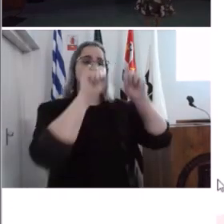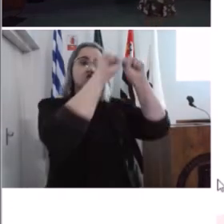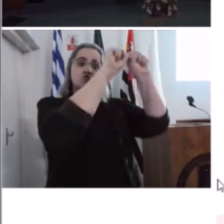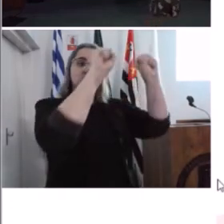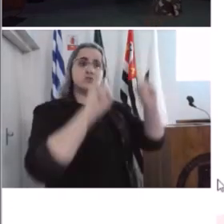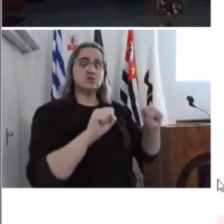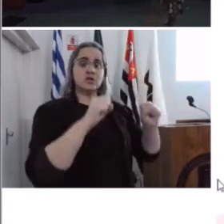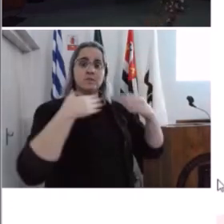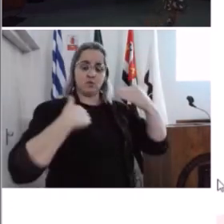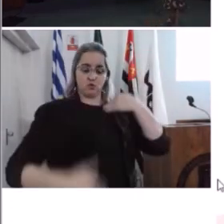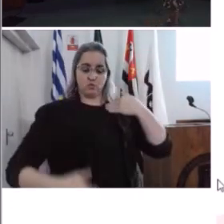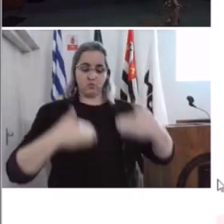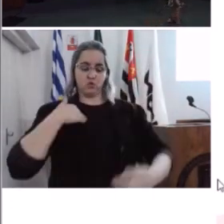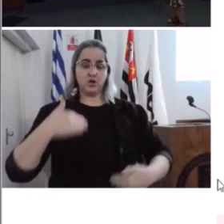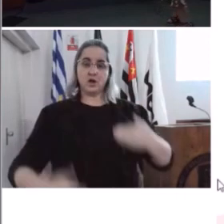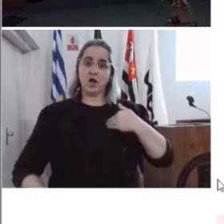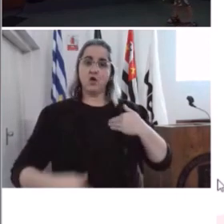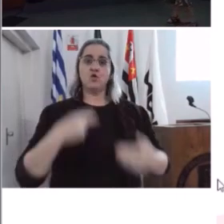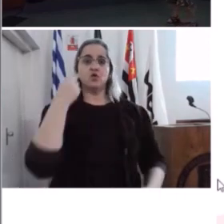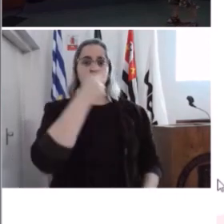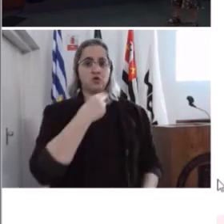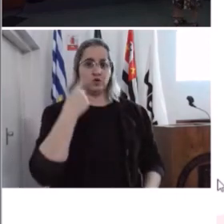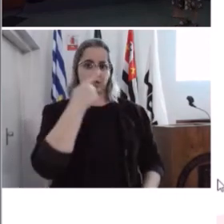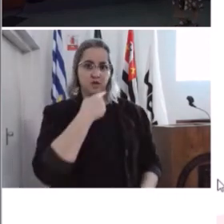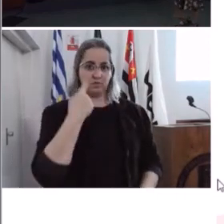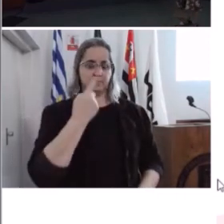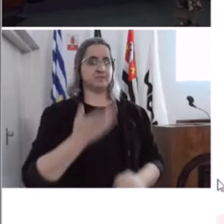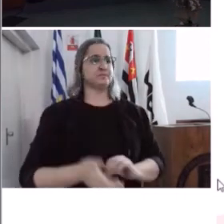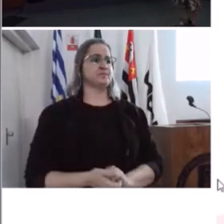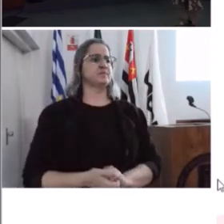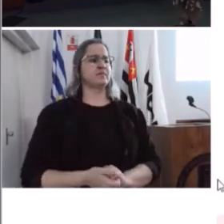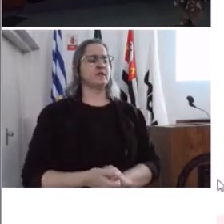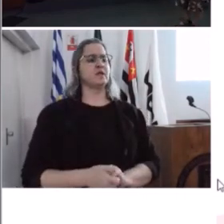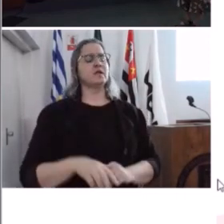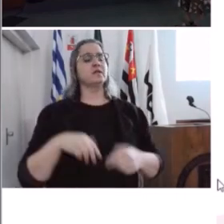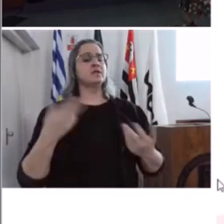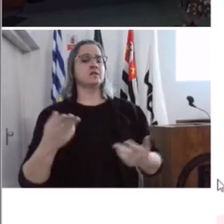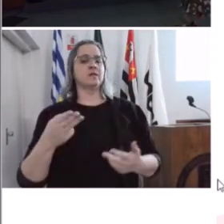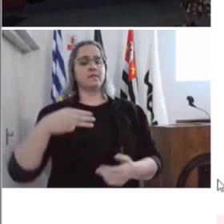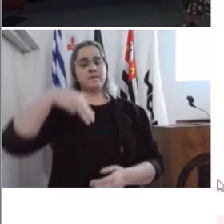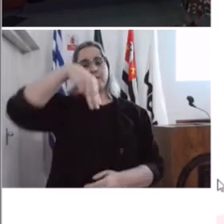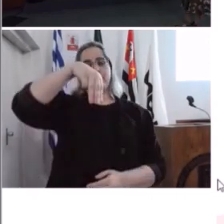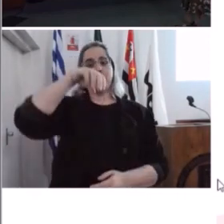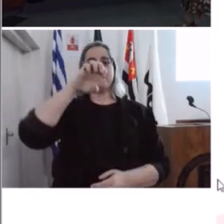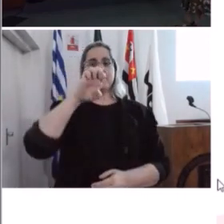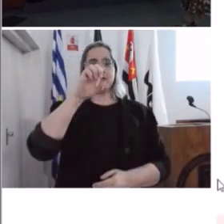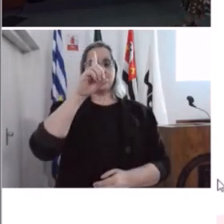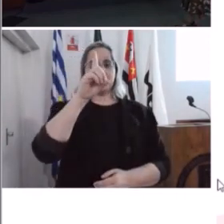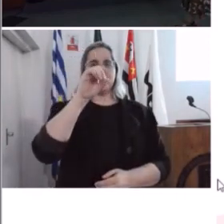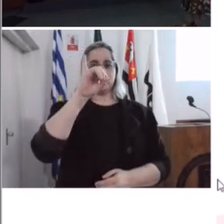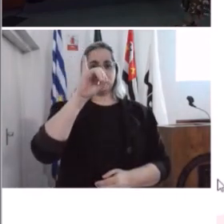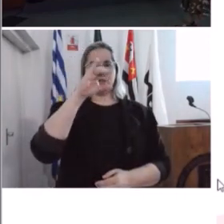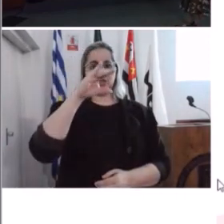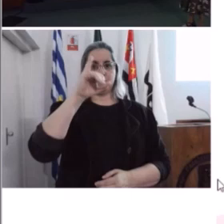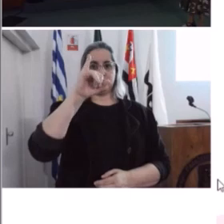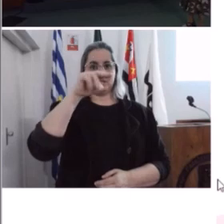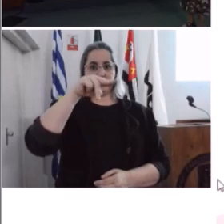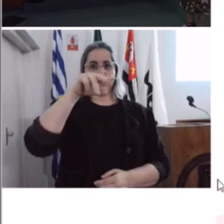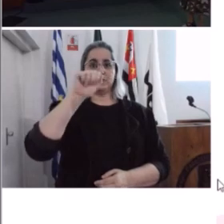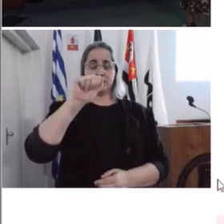participando disso. Então, vamos lá, gente. Então, o que é a medicina oral? Então, olha só, ela vai